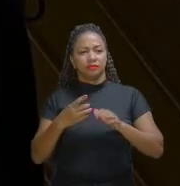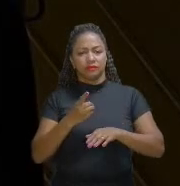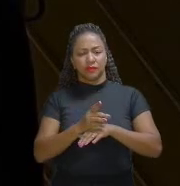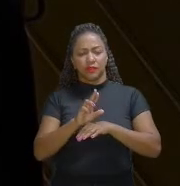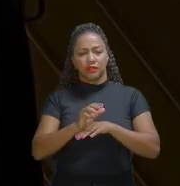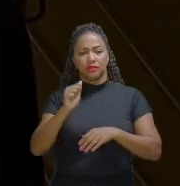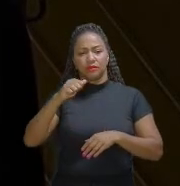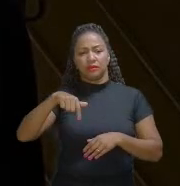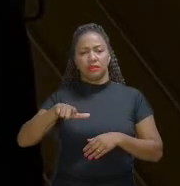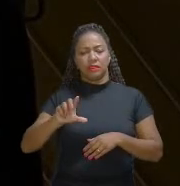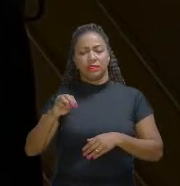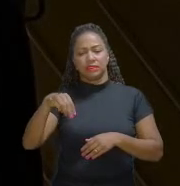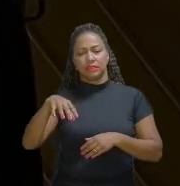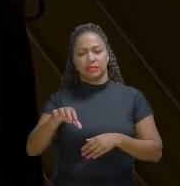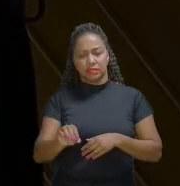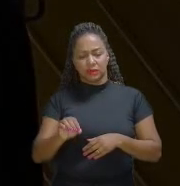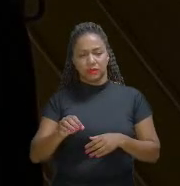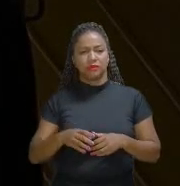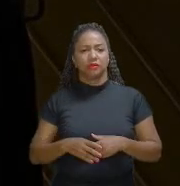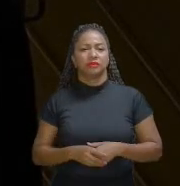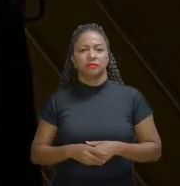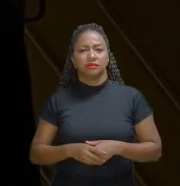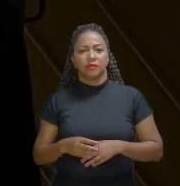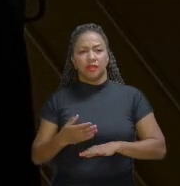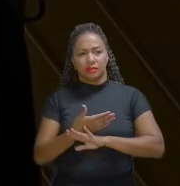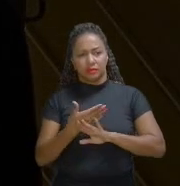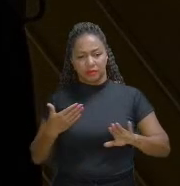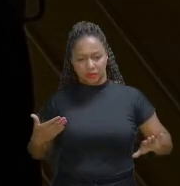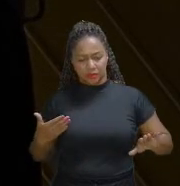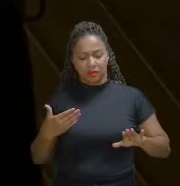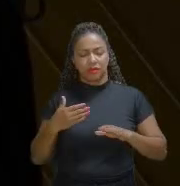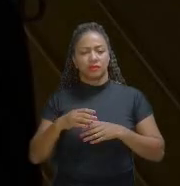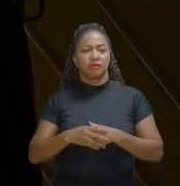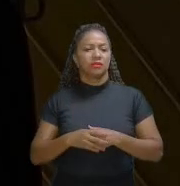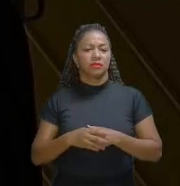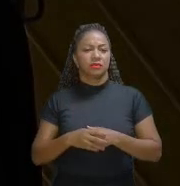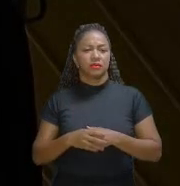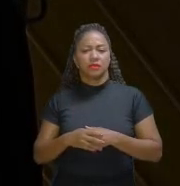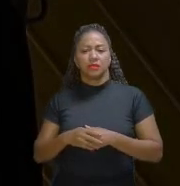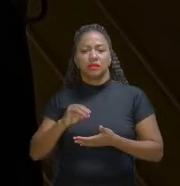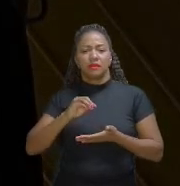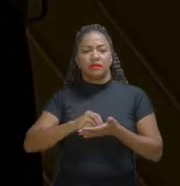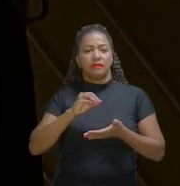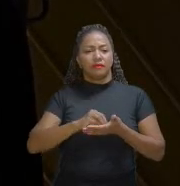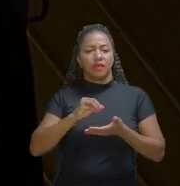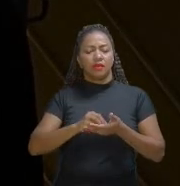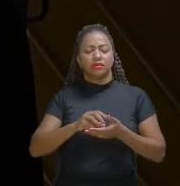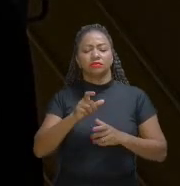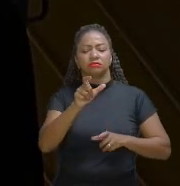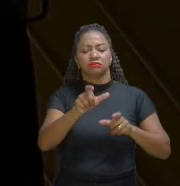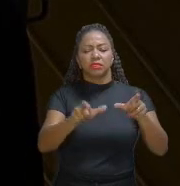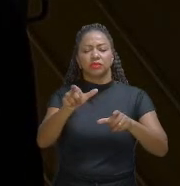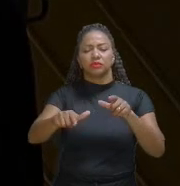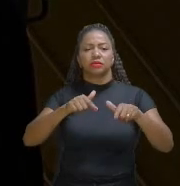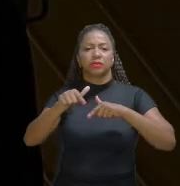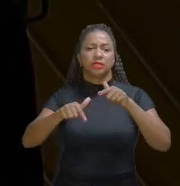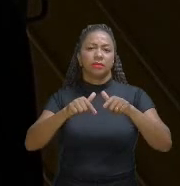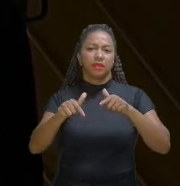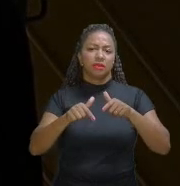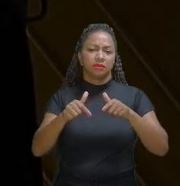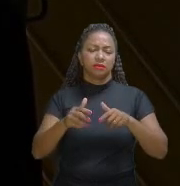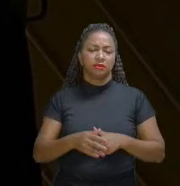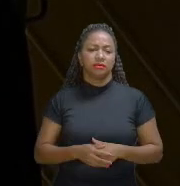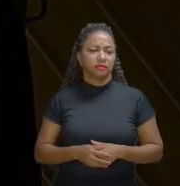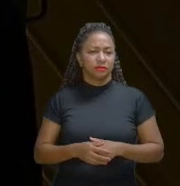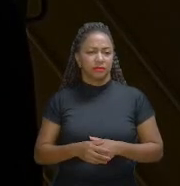Anselmo, meu antecessor nesta cadeira. Afasto, por conseguinte, a tese da ausência de militância formal atende